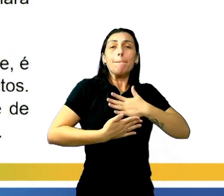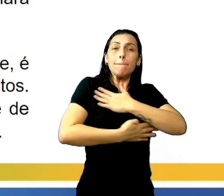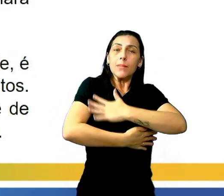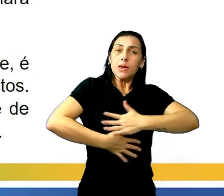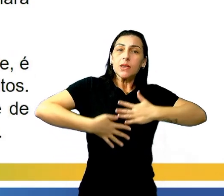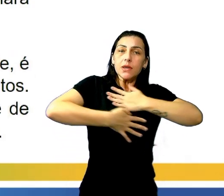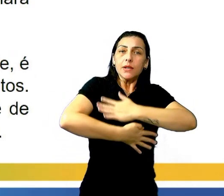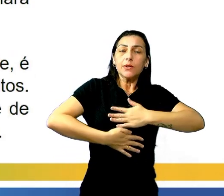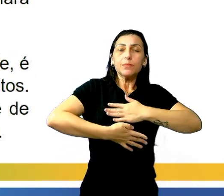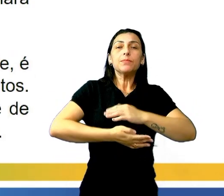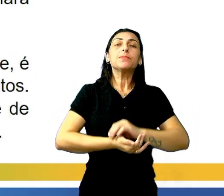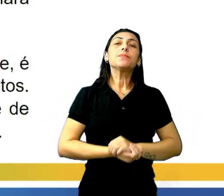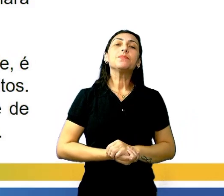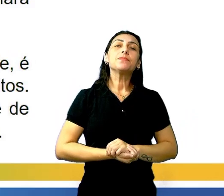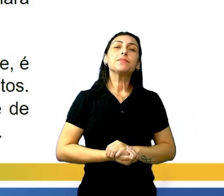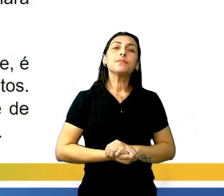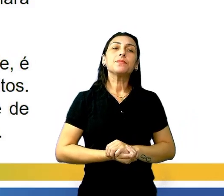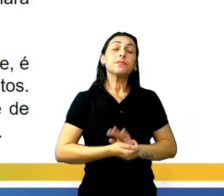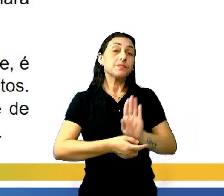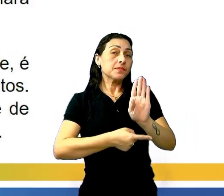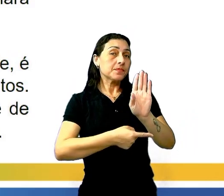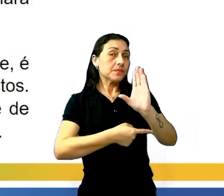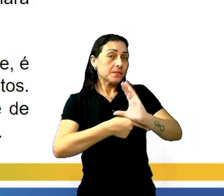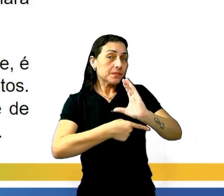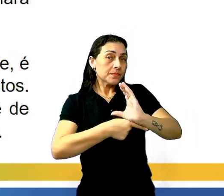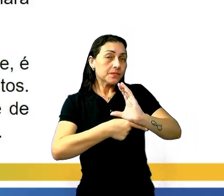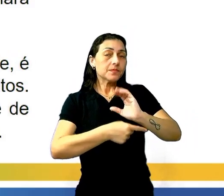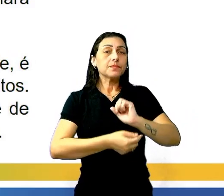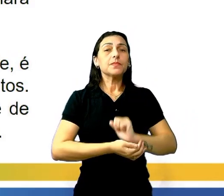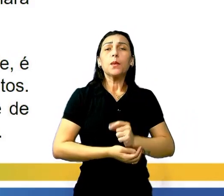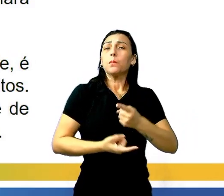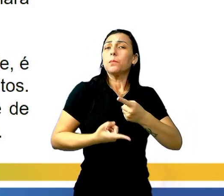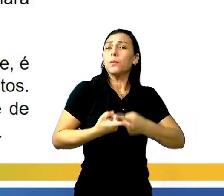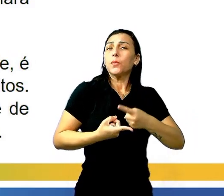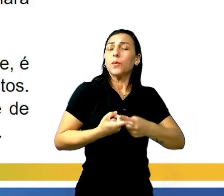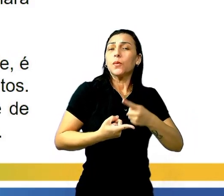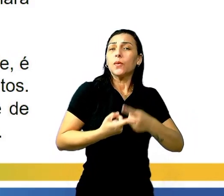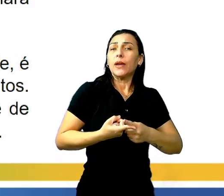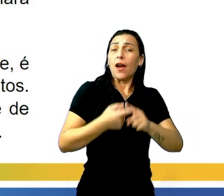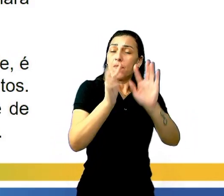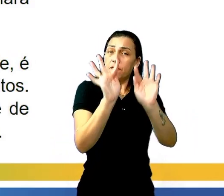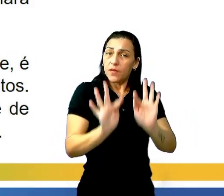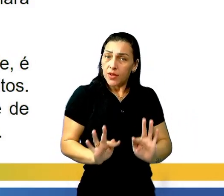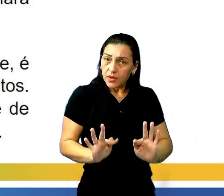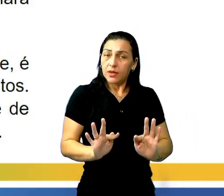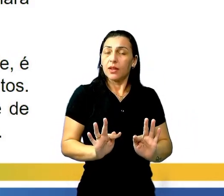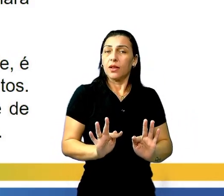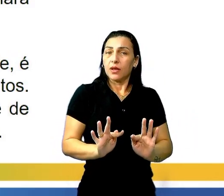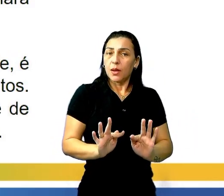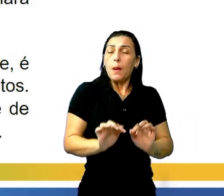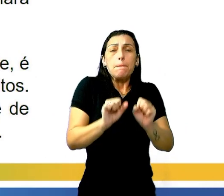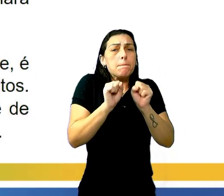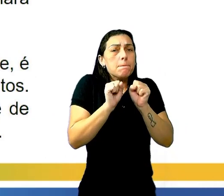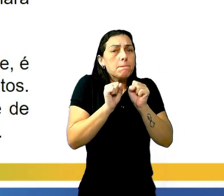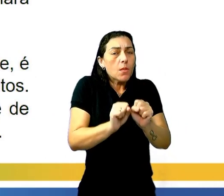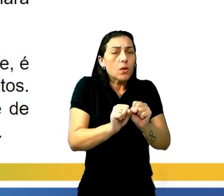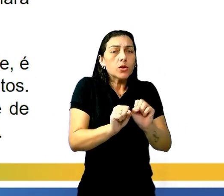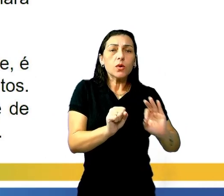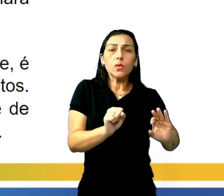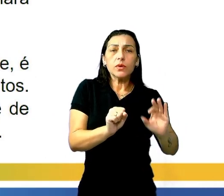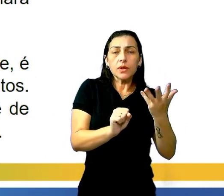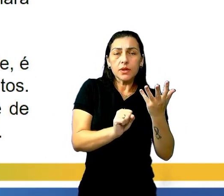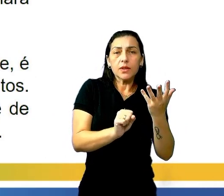ele é tirado aí de um livro escrito pelo Immanuel Kant, chamado A Crítica da Razão Prática, que está ligado à questão